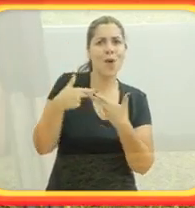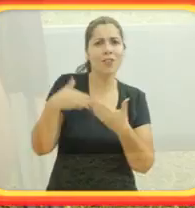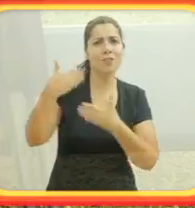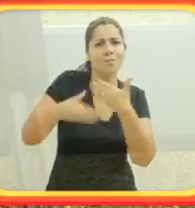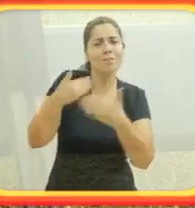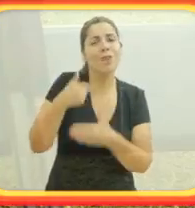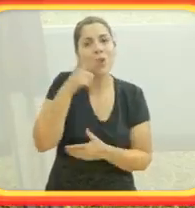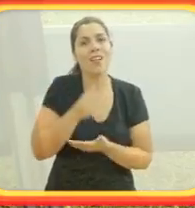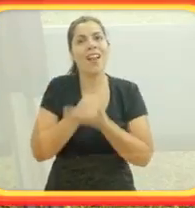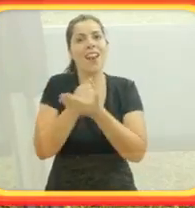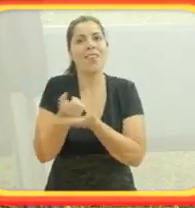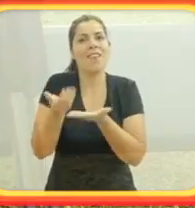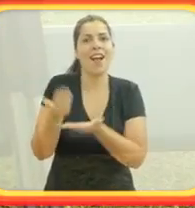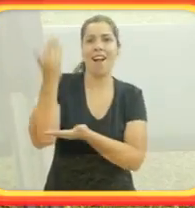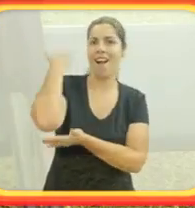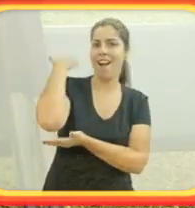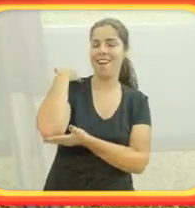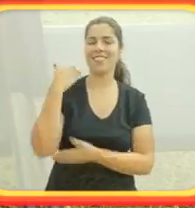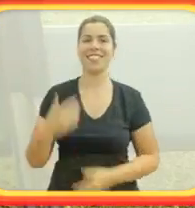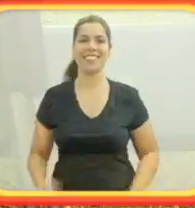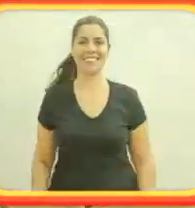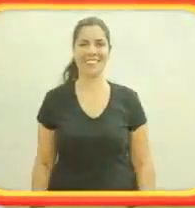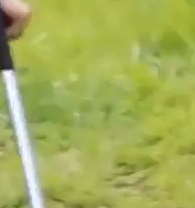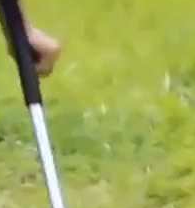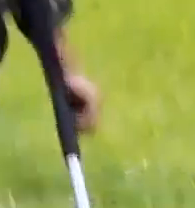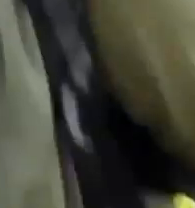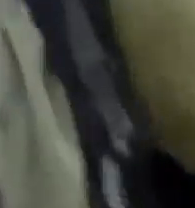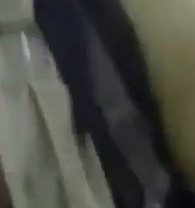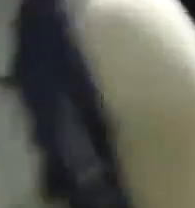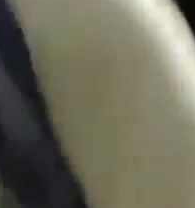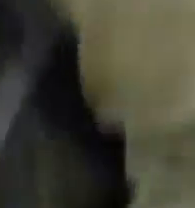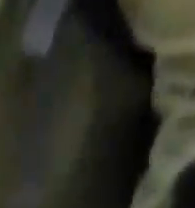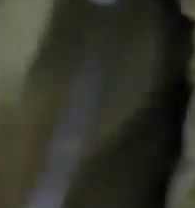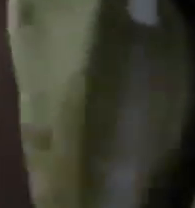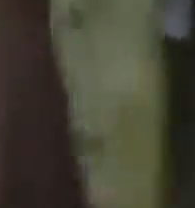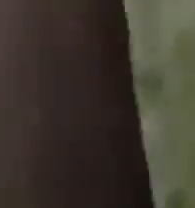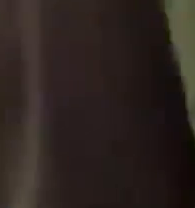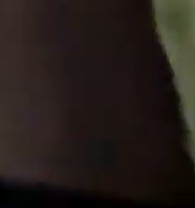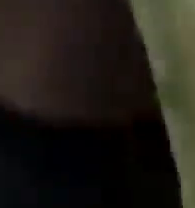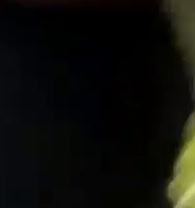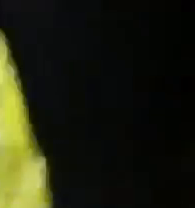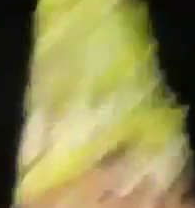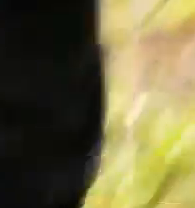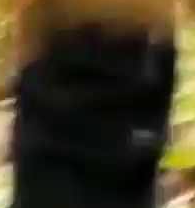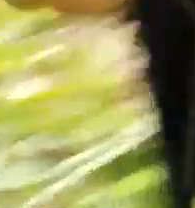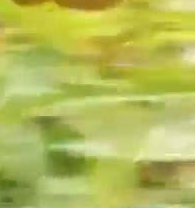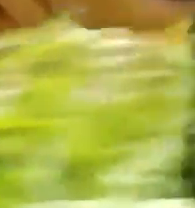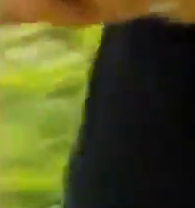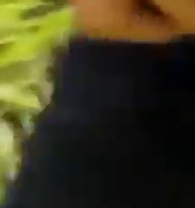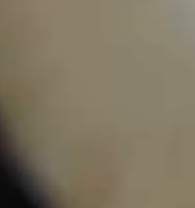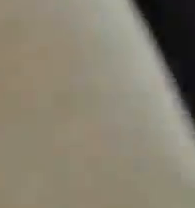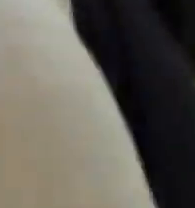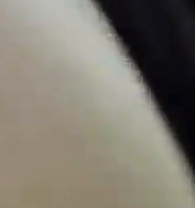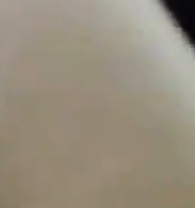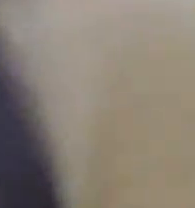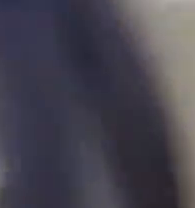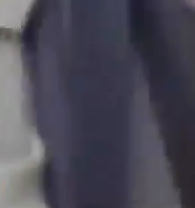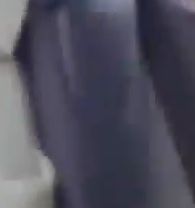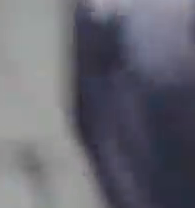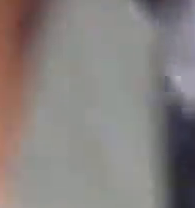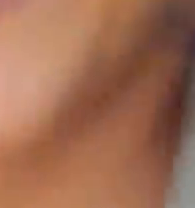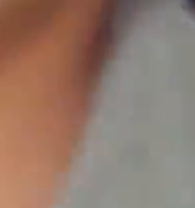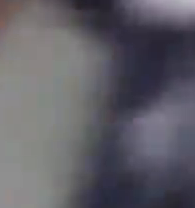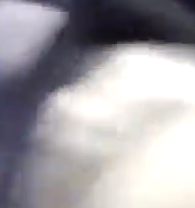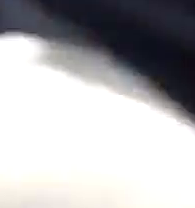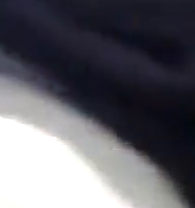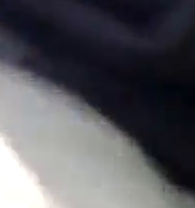e aí colocar, claro, a bagagem mais leve e conseguir carregar ela nas costas. Vídeo, arquivo pessoal. Jéssica caminha